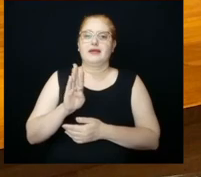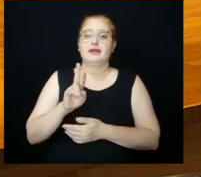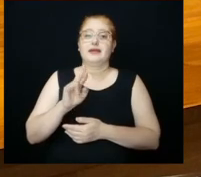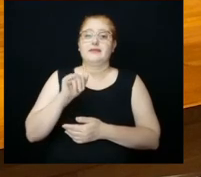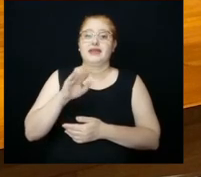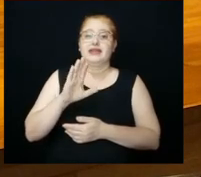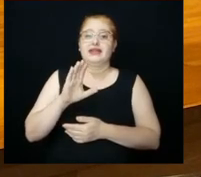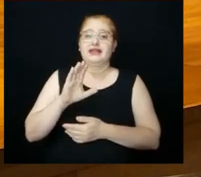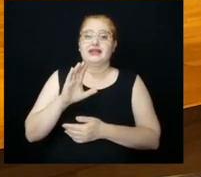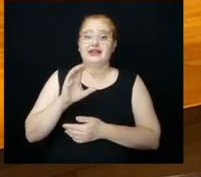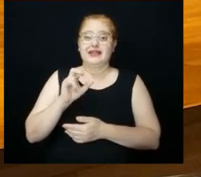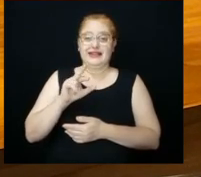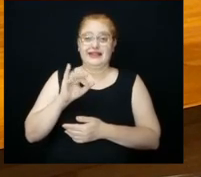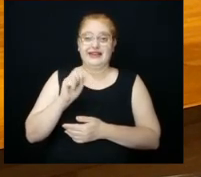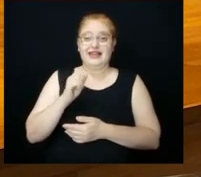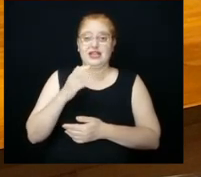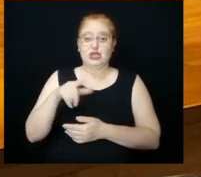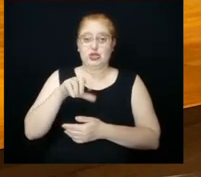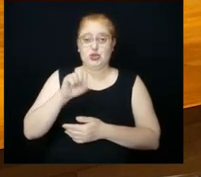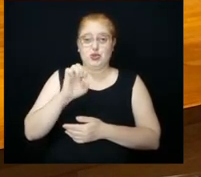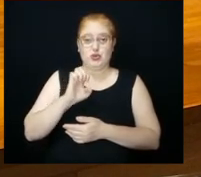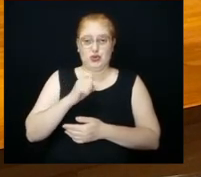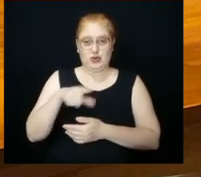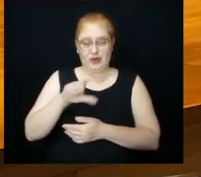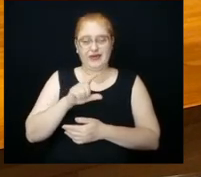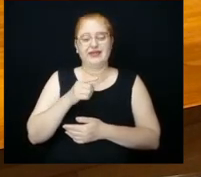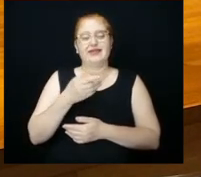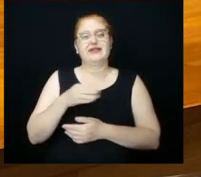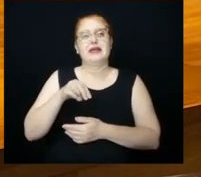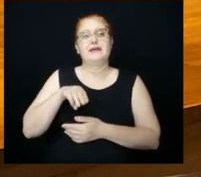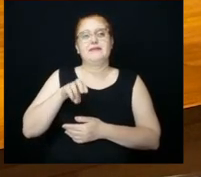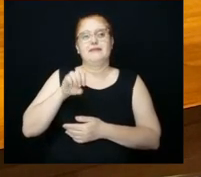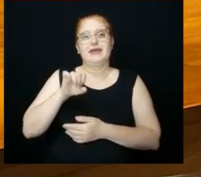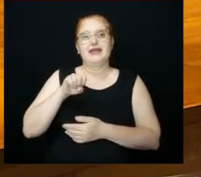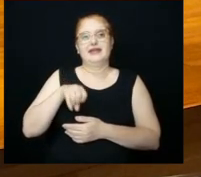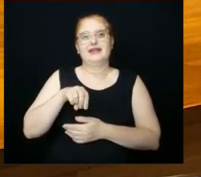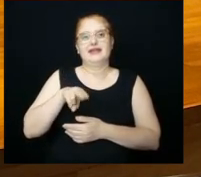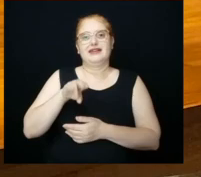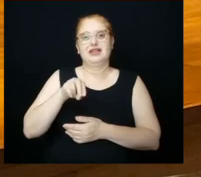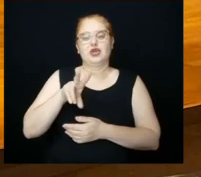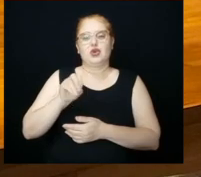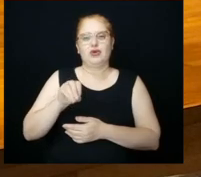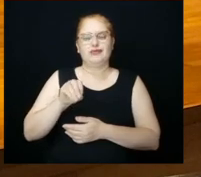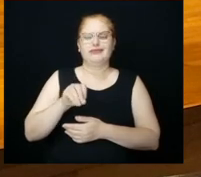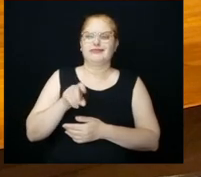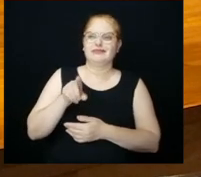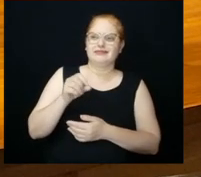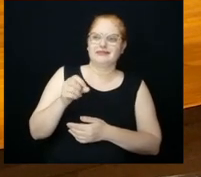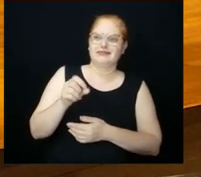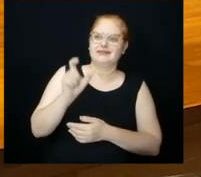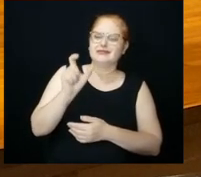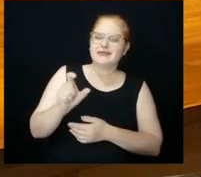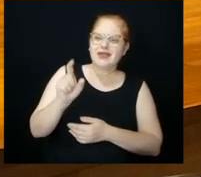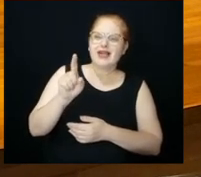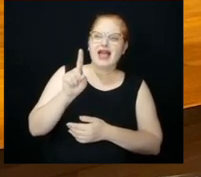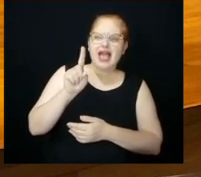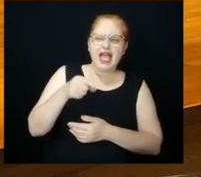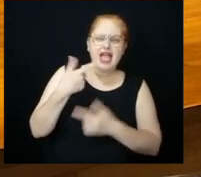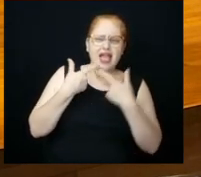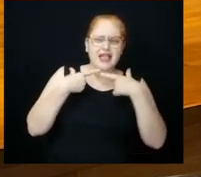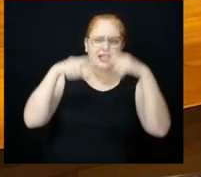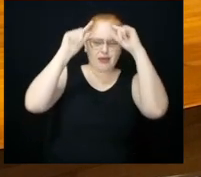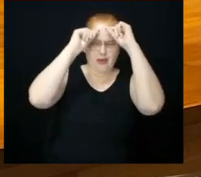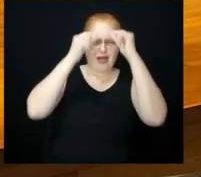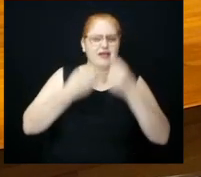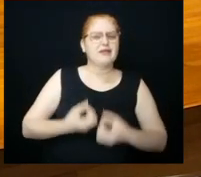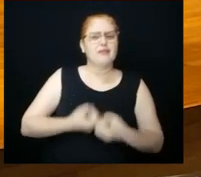brincriações, né, meninou. Né? E essa é uma linguagem bem poética, né, que a gente nota